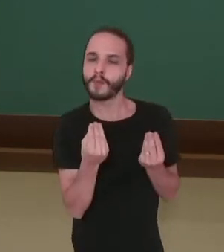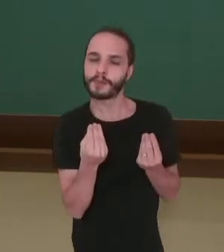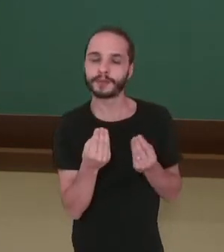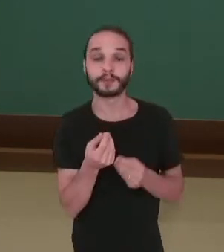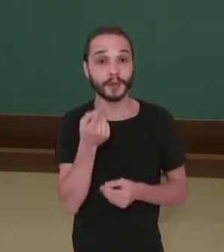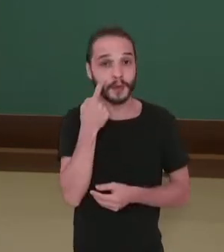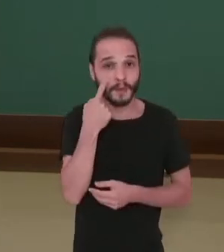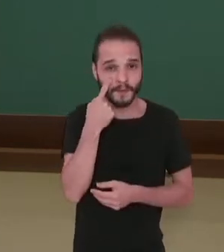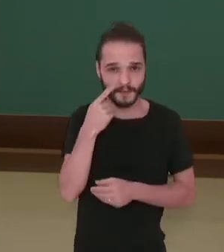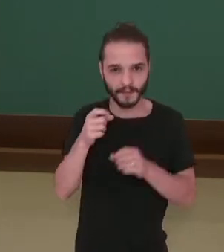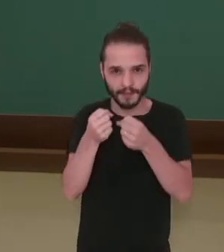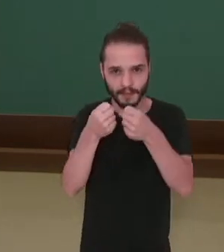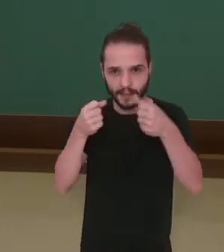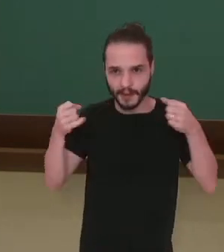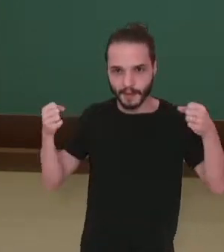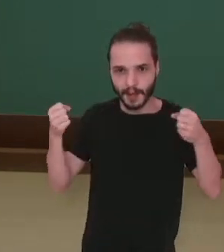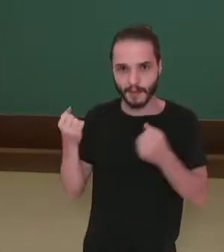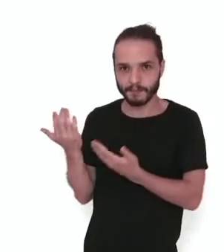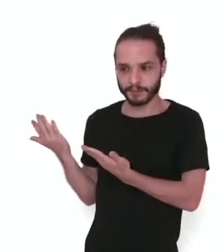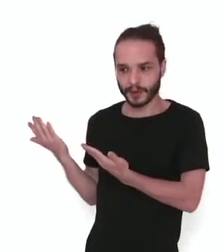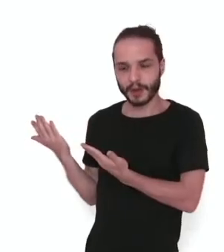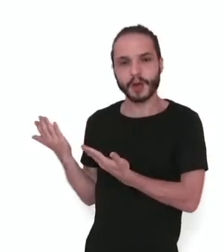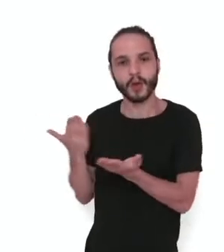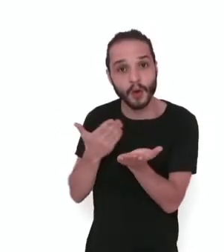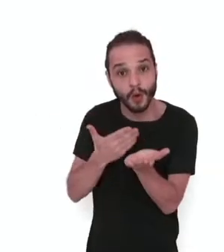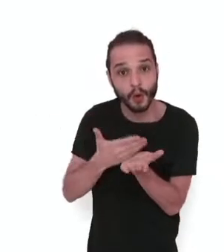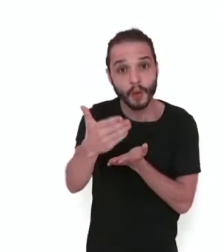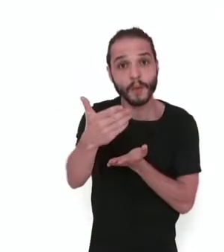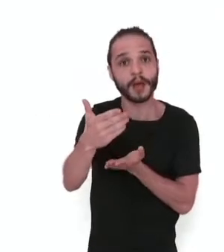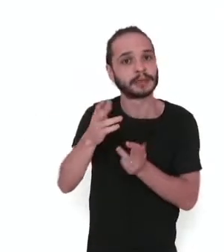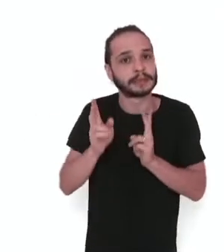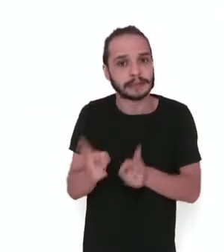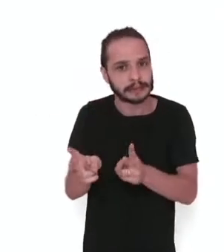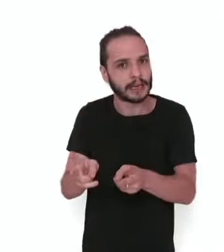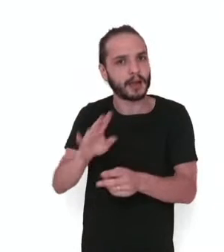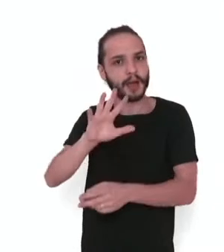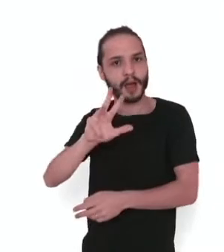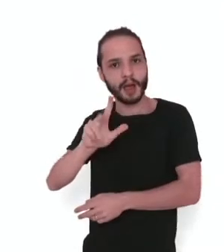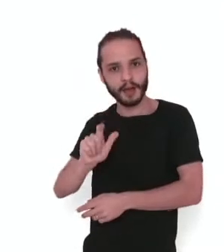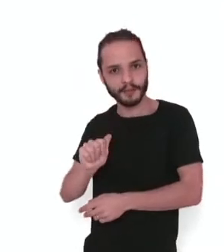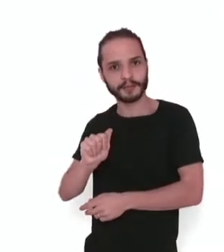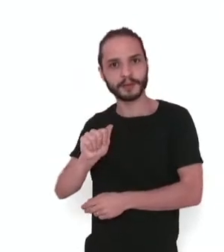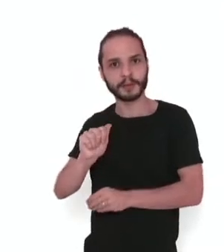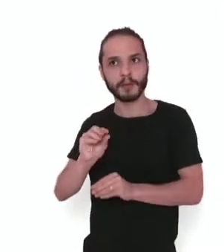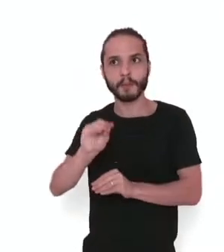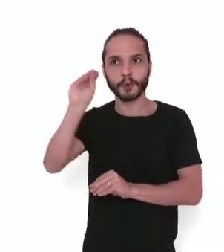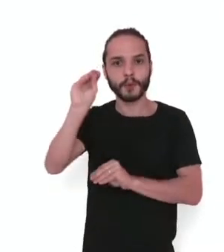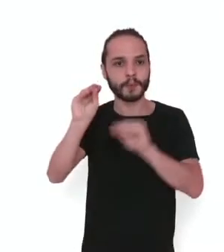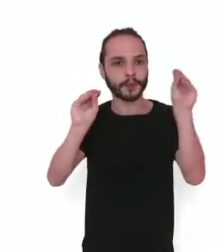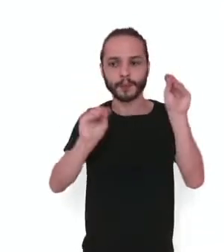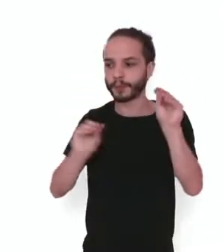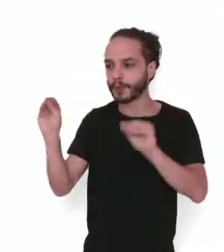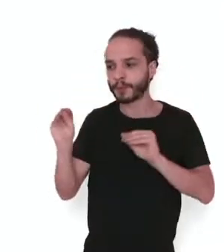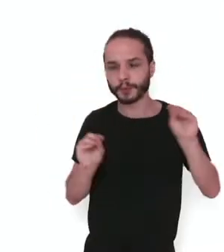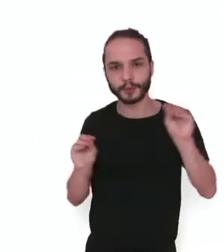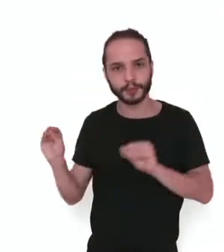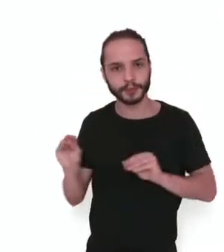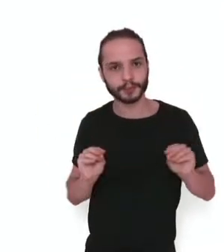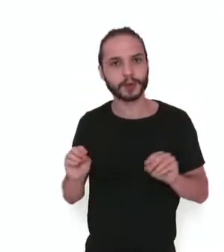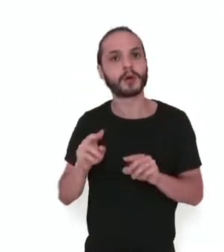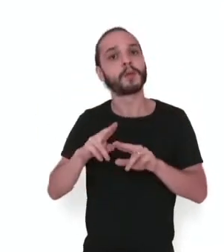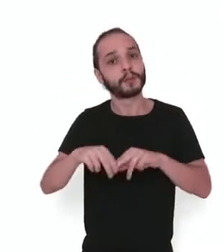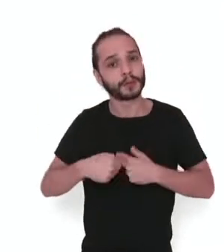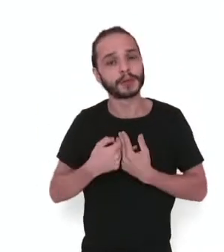ver que os deslocamentos partem da África para outros continentes. Por essa razão, a teoria inicial tem